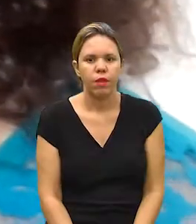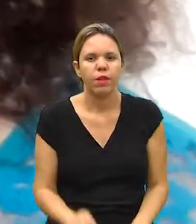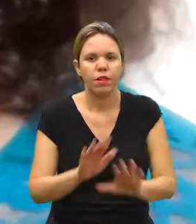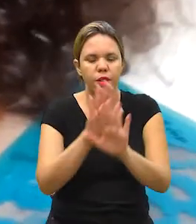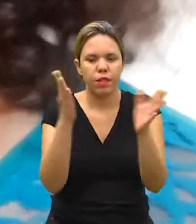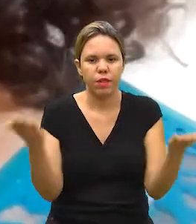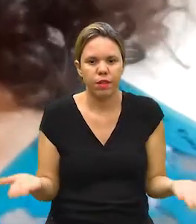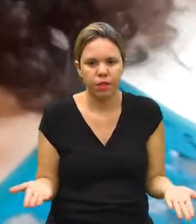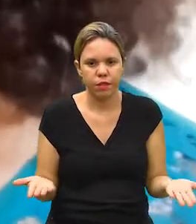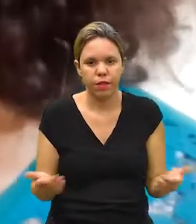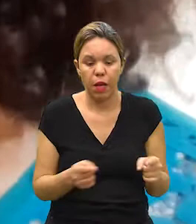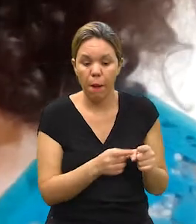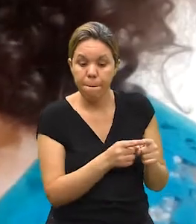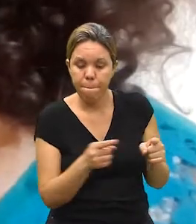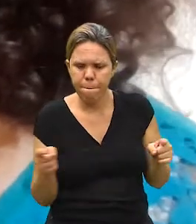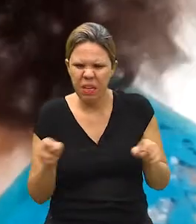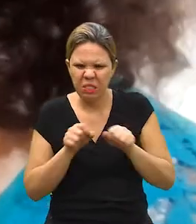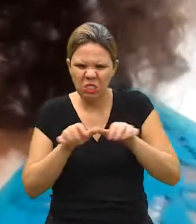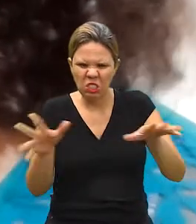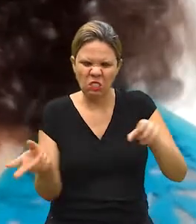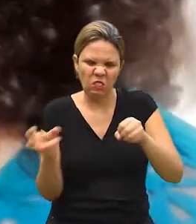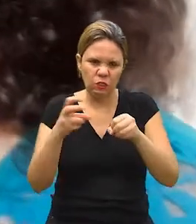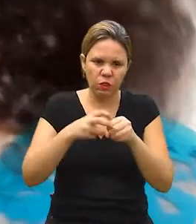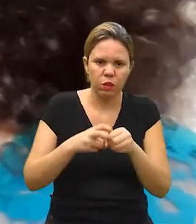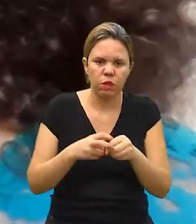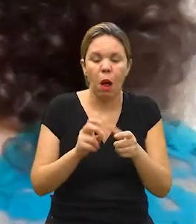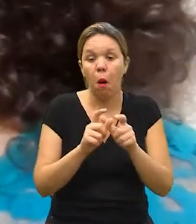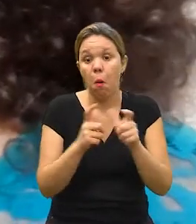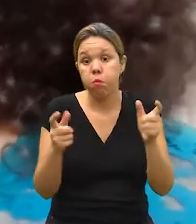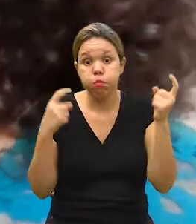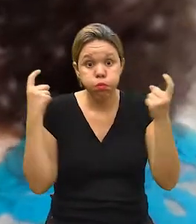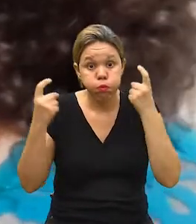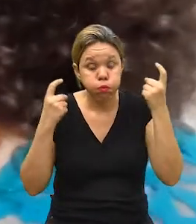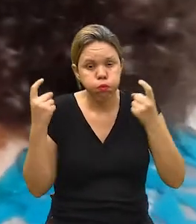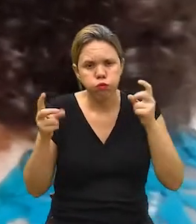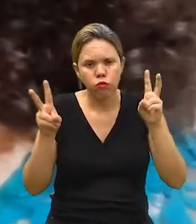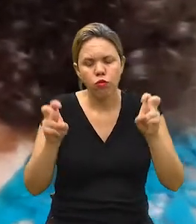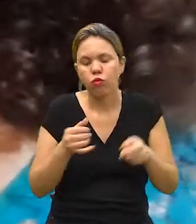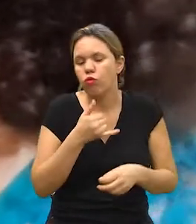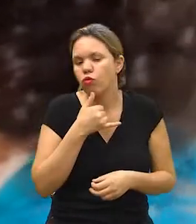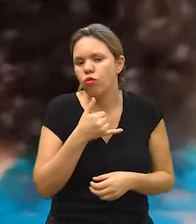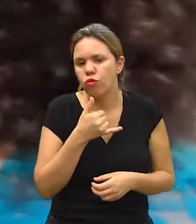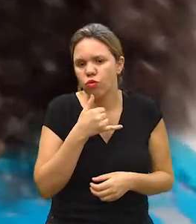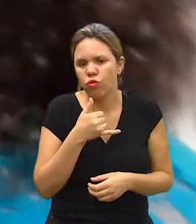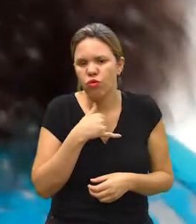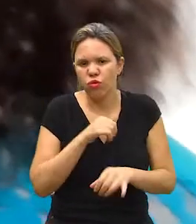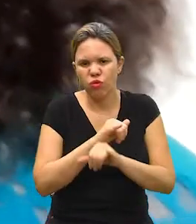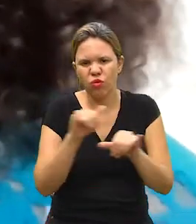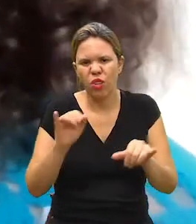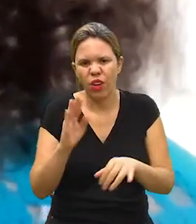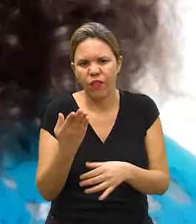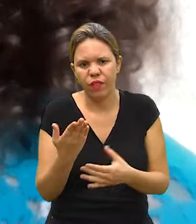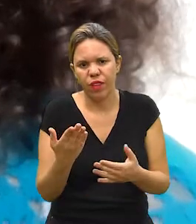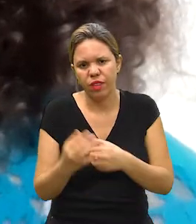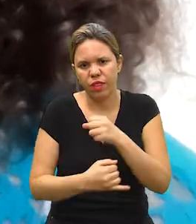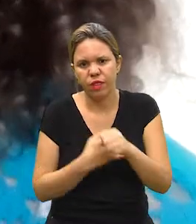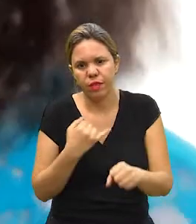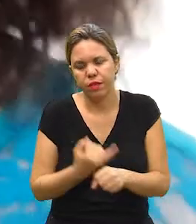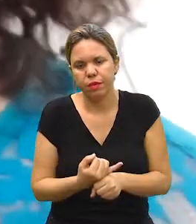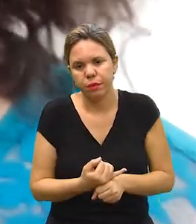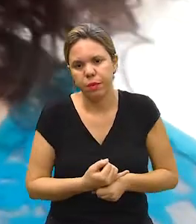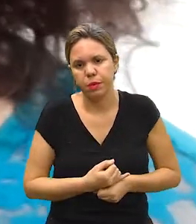Olá! Em época de pandemia, aumentam as preocupações e, infelizmente, as notícias falsas pela